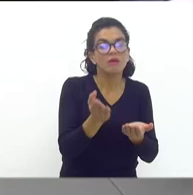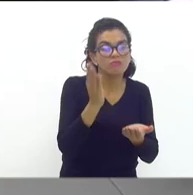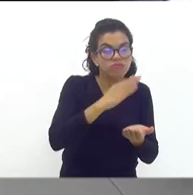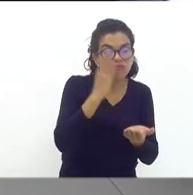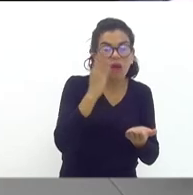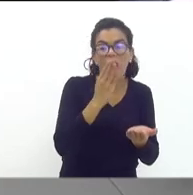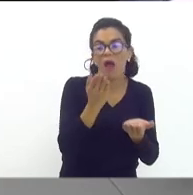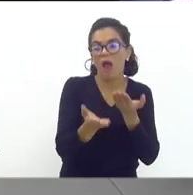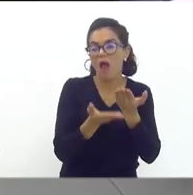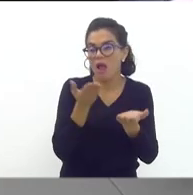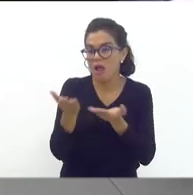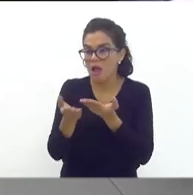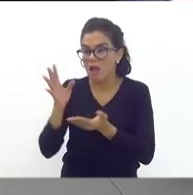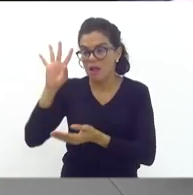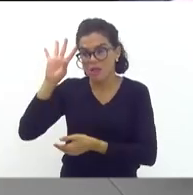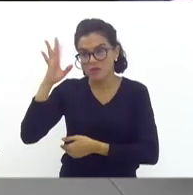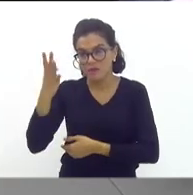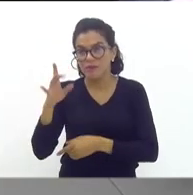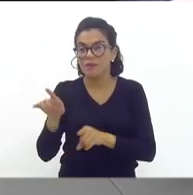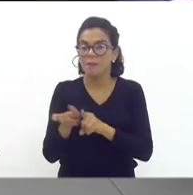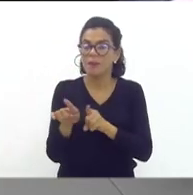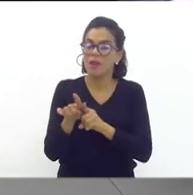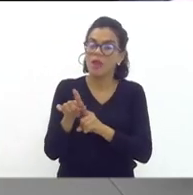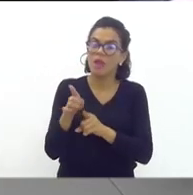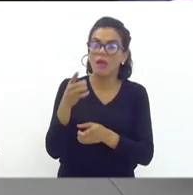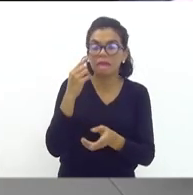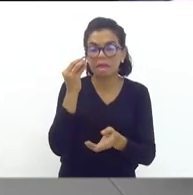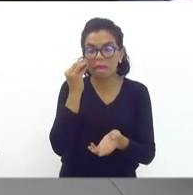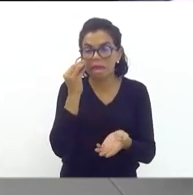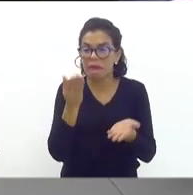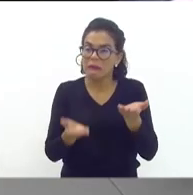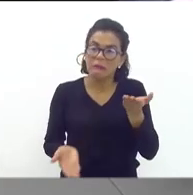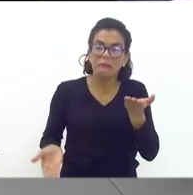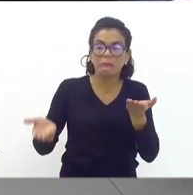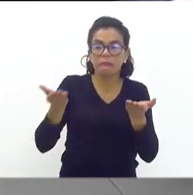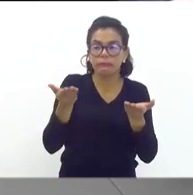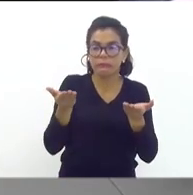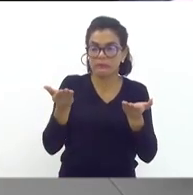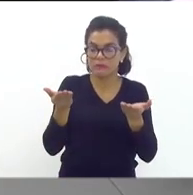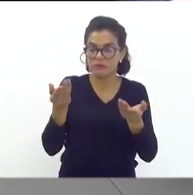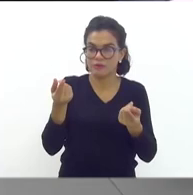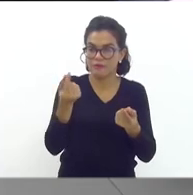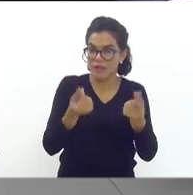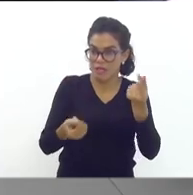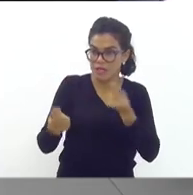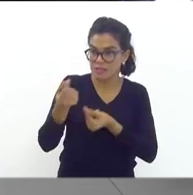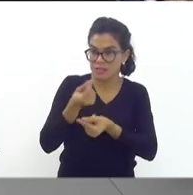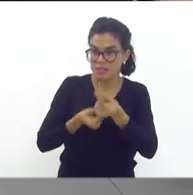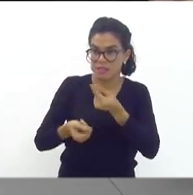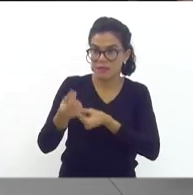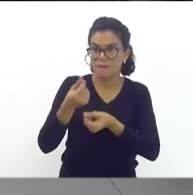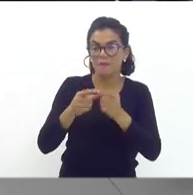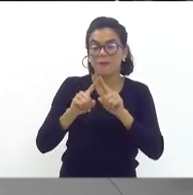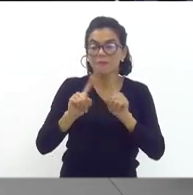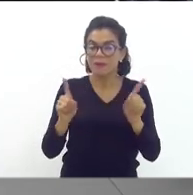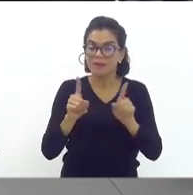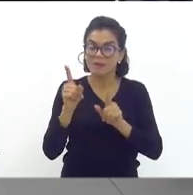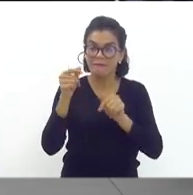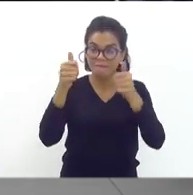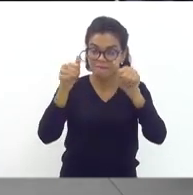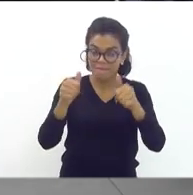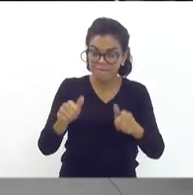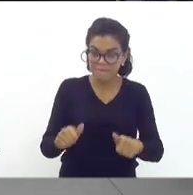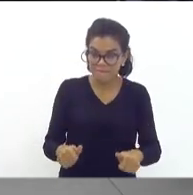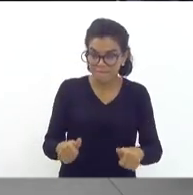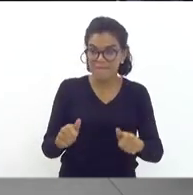ao equilíbrio econômico financeiro da concessão ou seja garantindo a segurança jurídica mas está verificando o índice mais adequado que